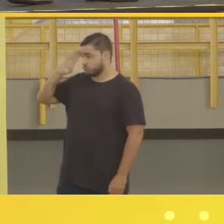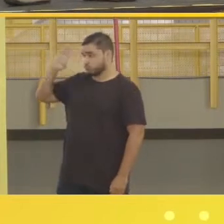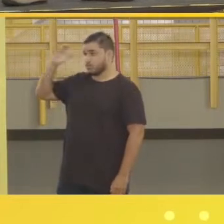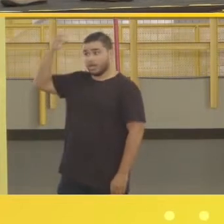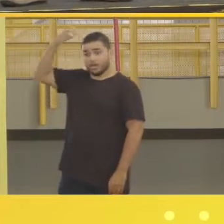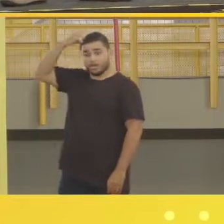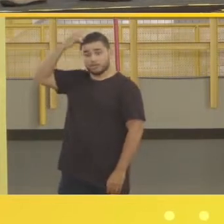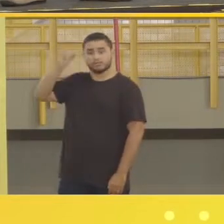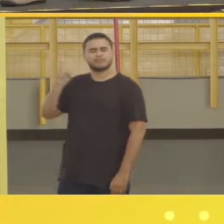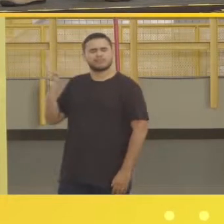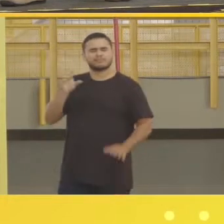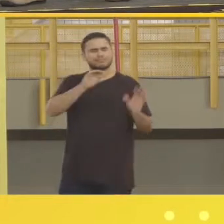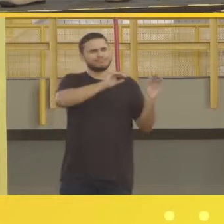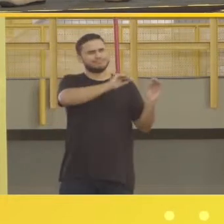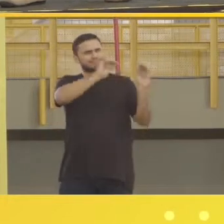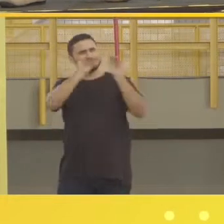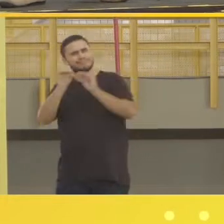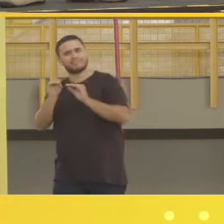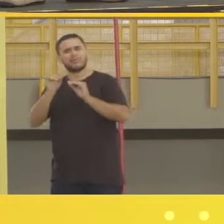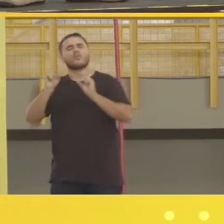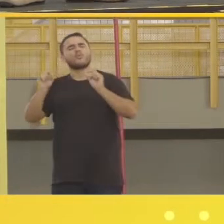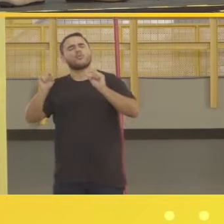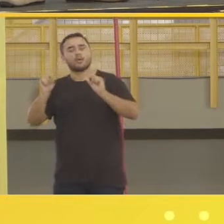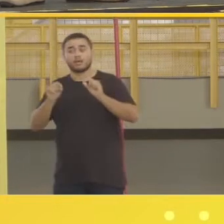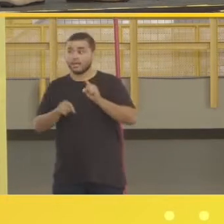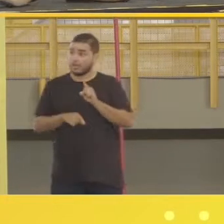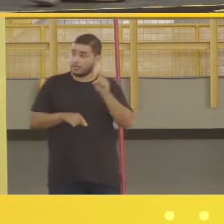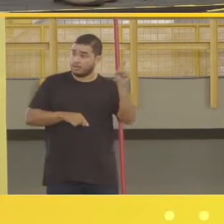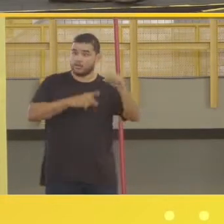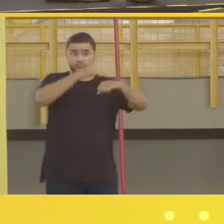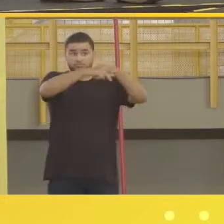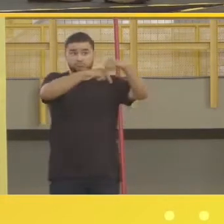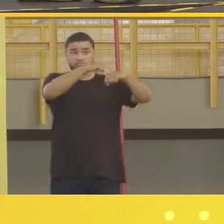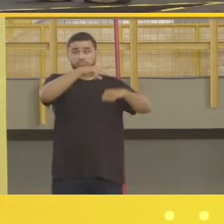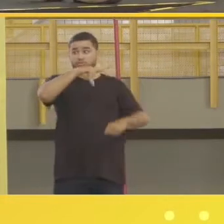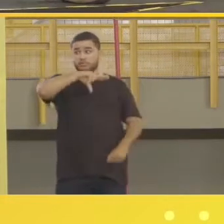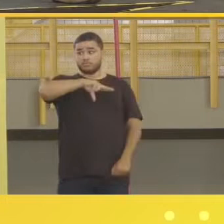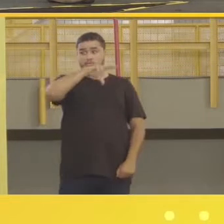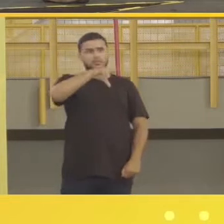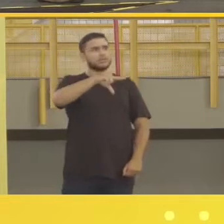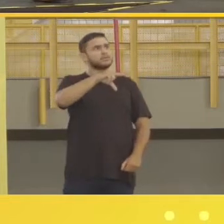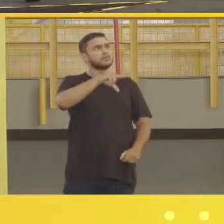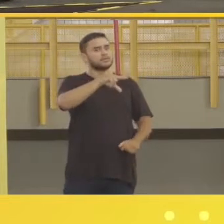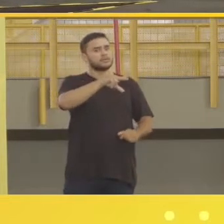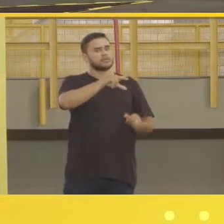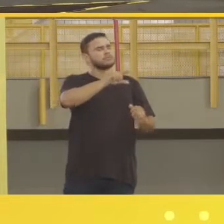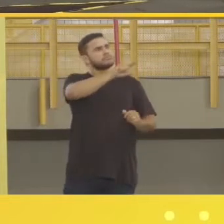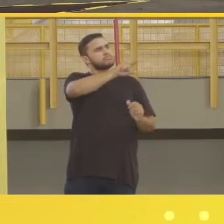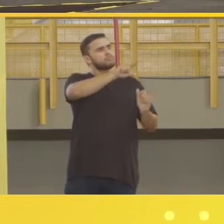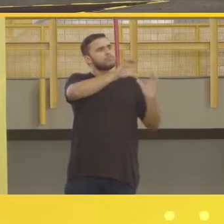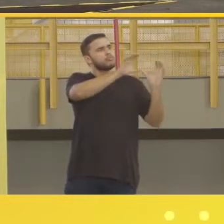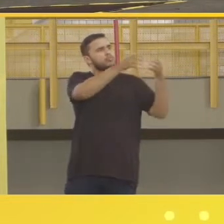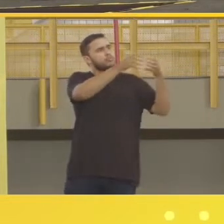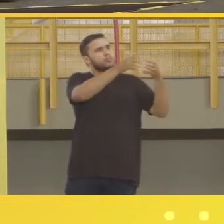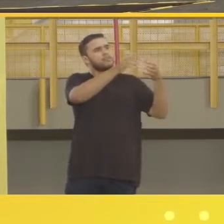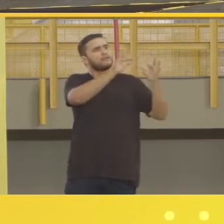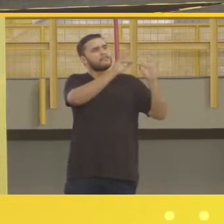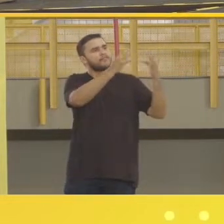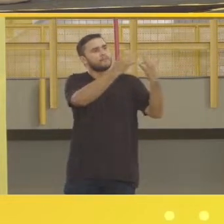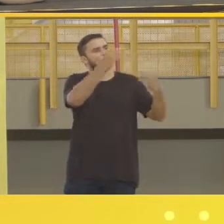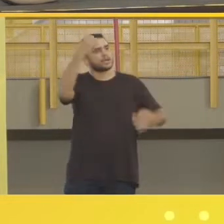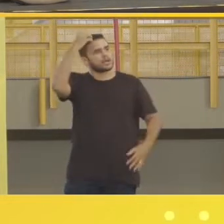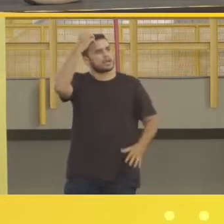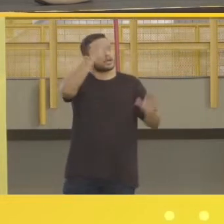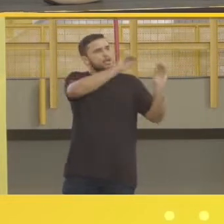processo. O que é que vai contribuir para que a família real portuguesa saia de Portugal e venha para o